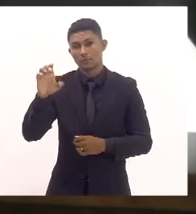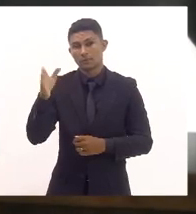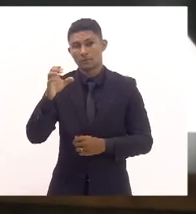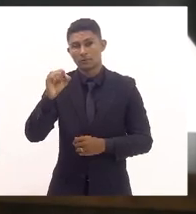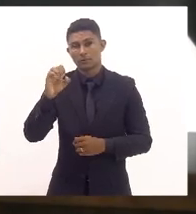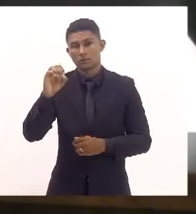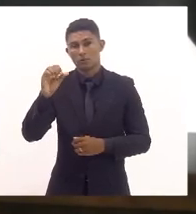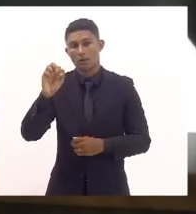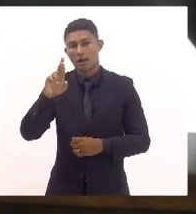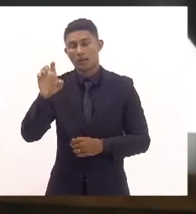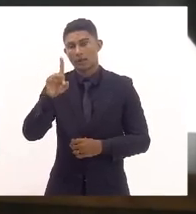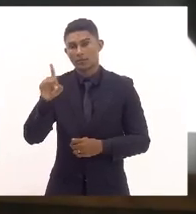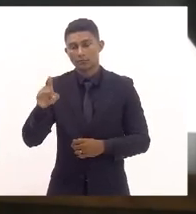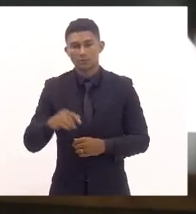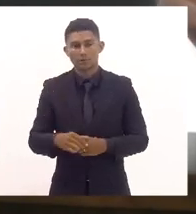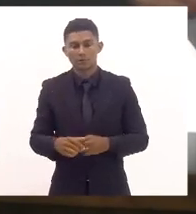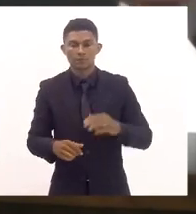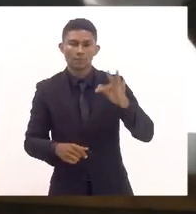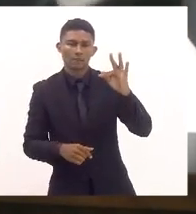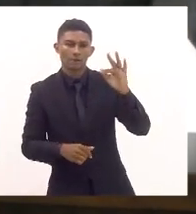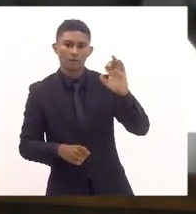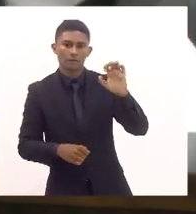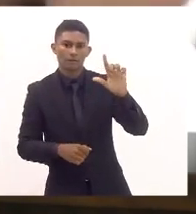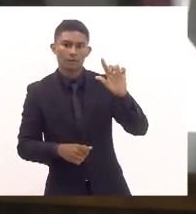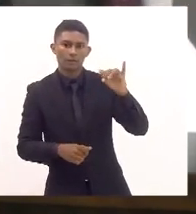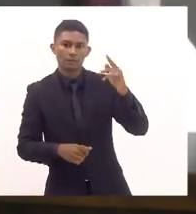o deputado Felipe poubel